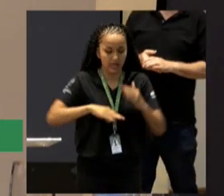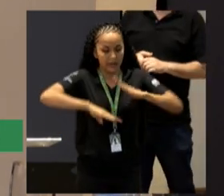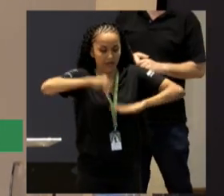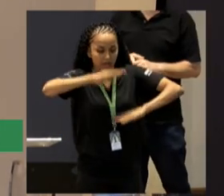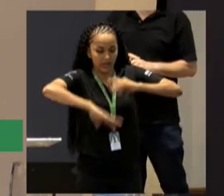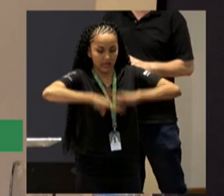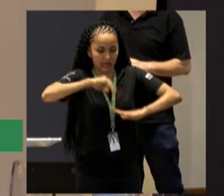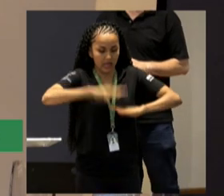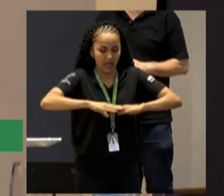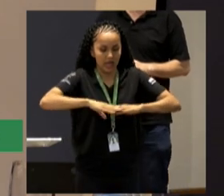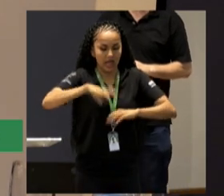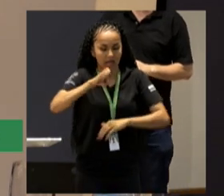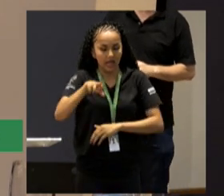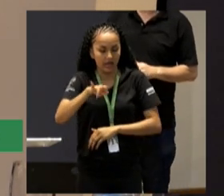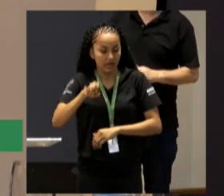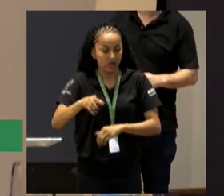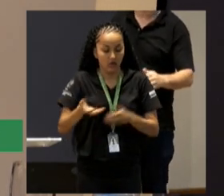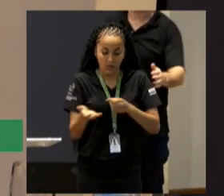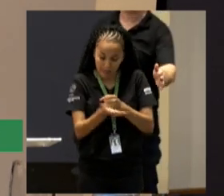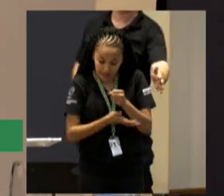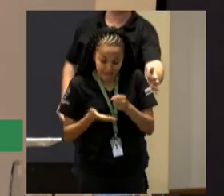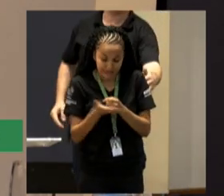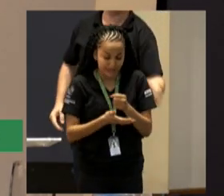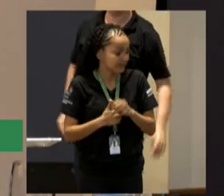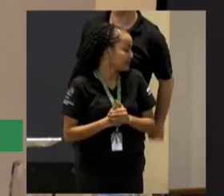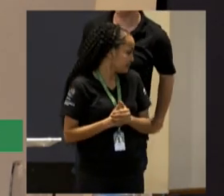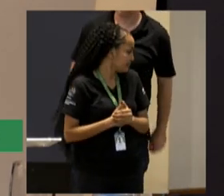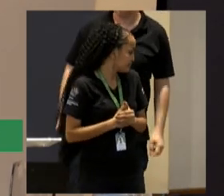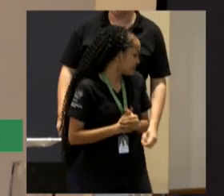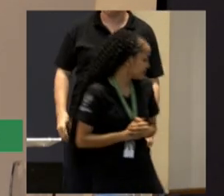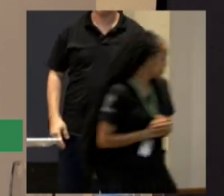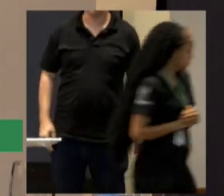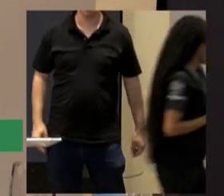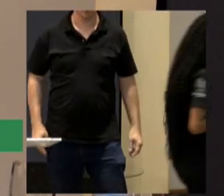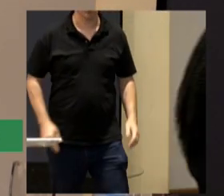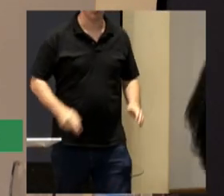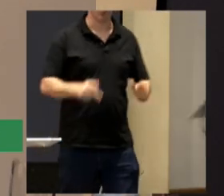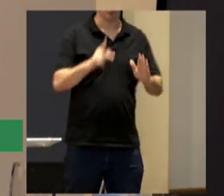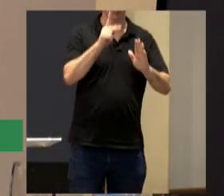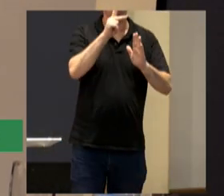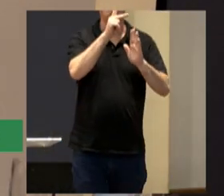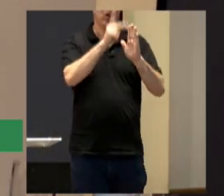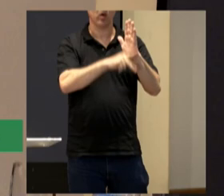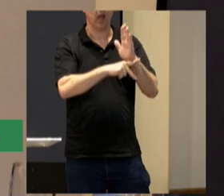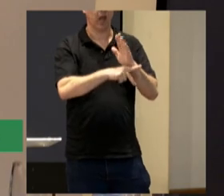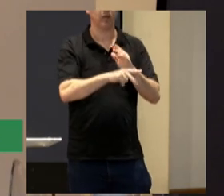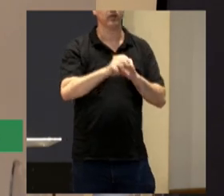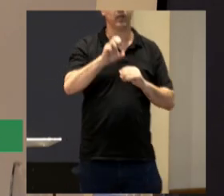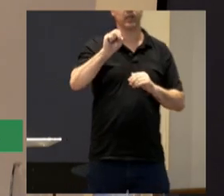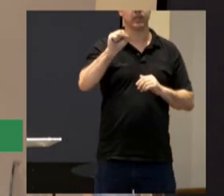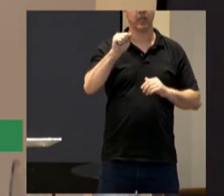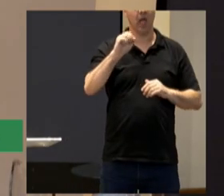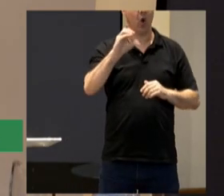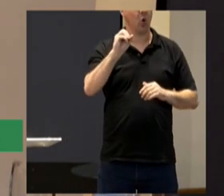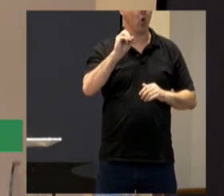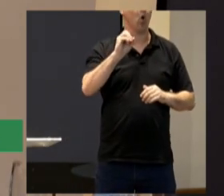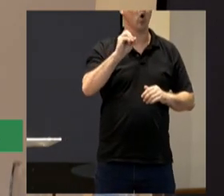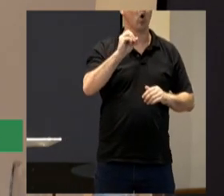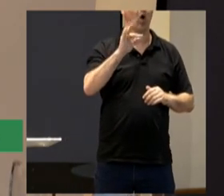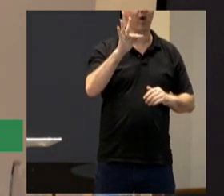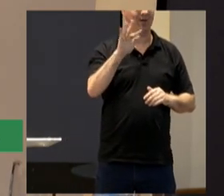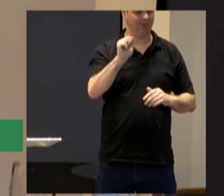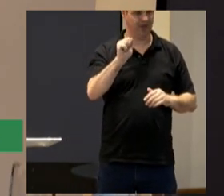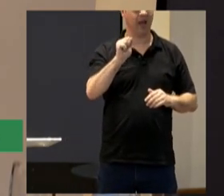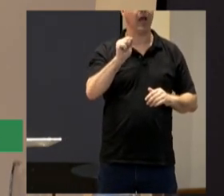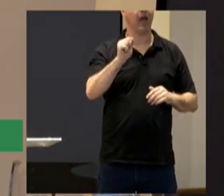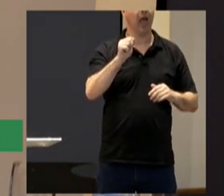prática a ERER como um princípio. O projeto Sankofa, o projeto Ubuntu, trazem a